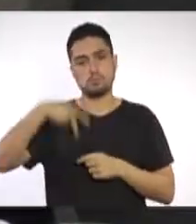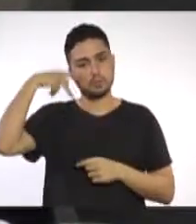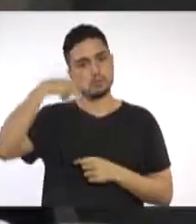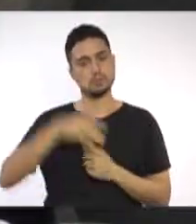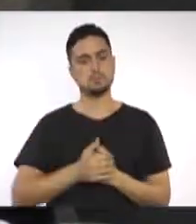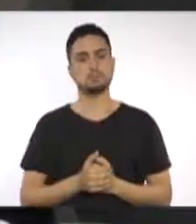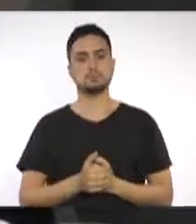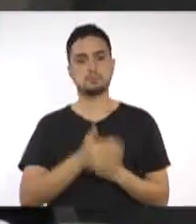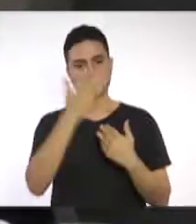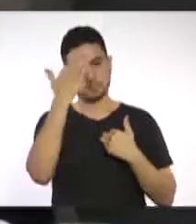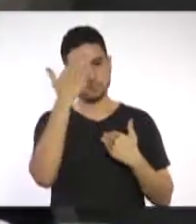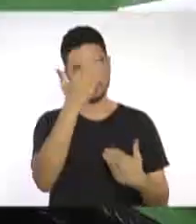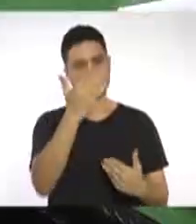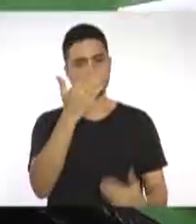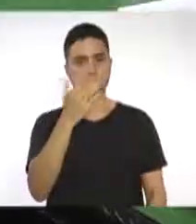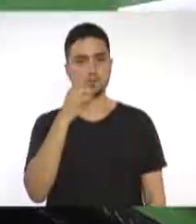Pacheco. Olha só.